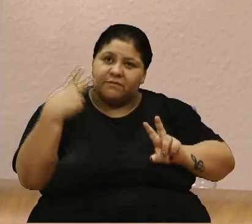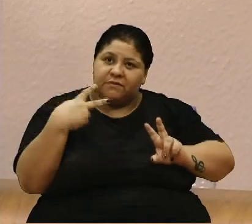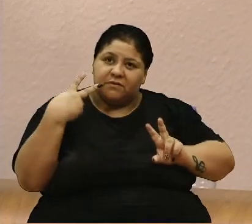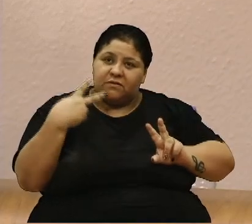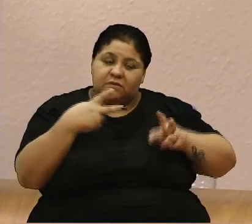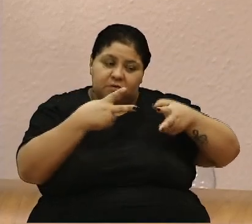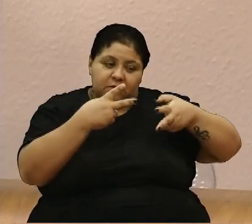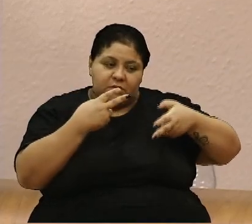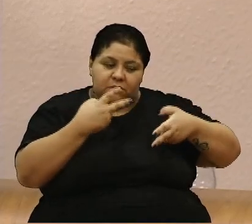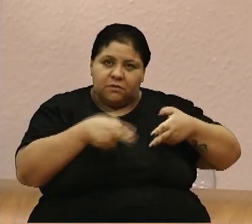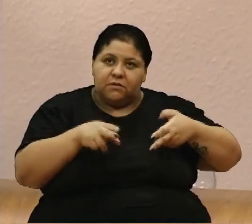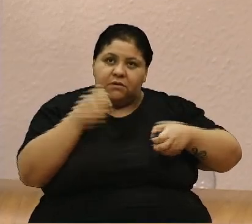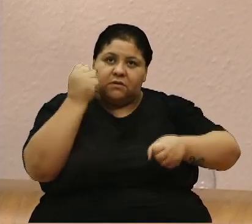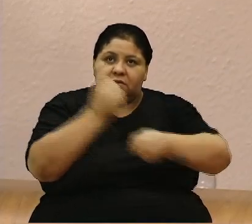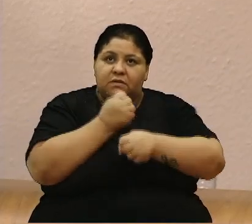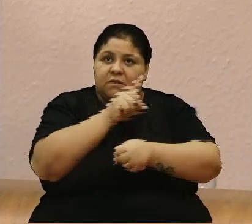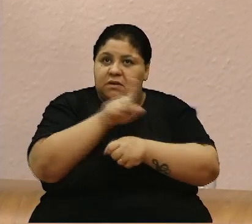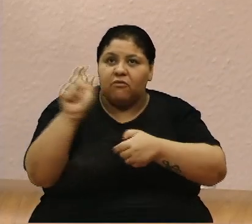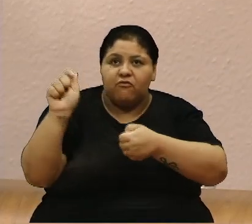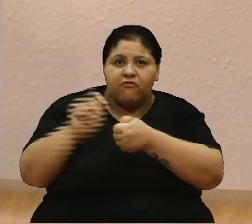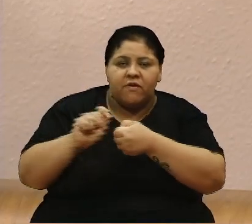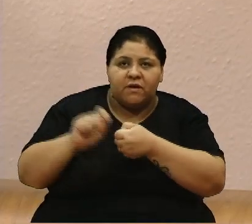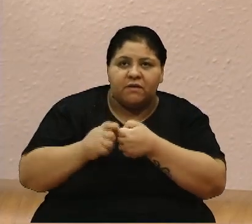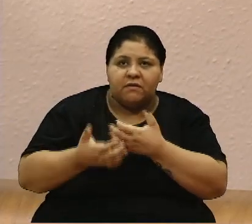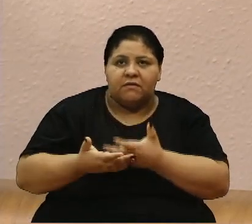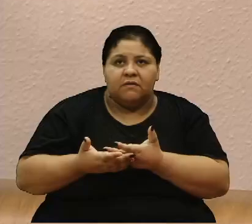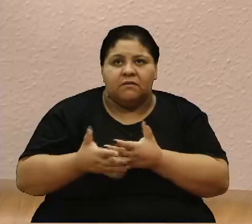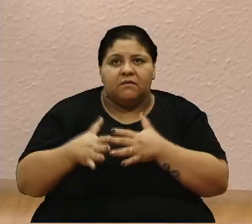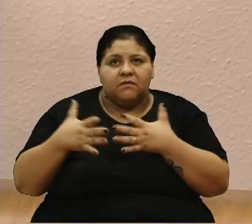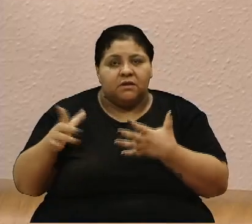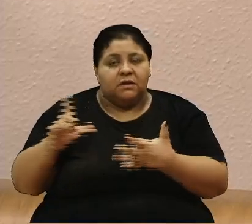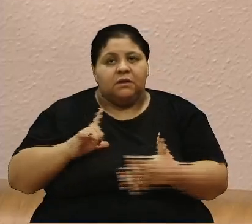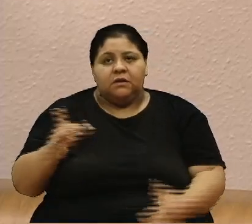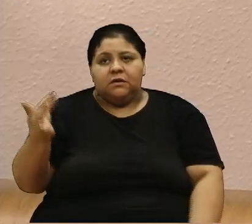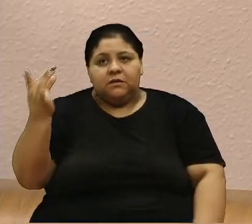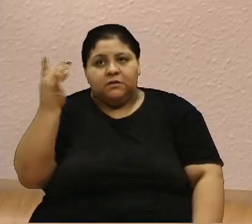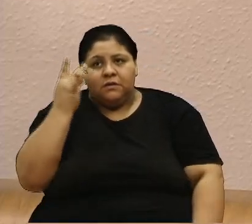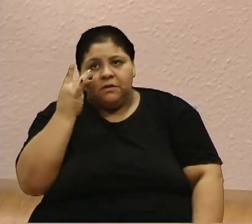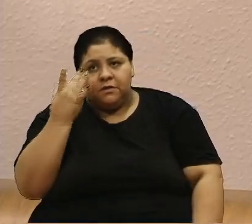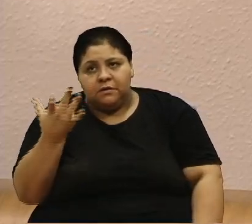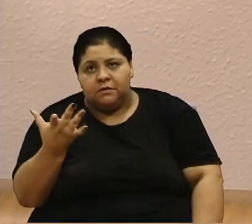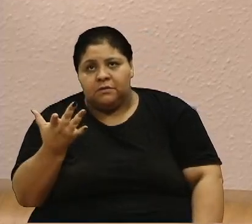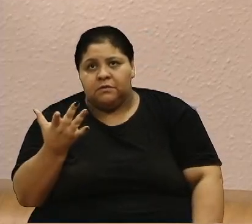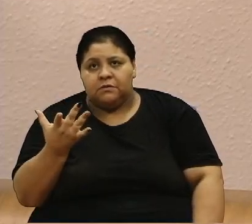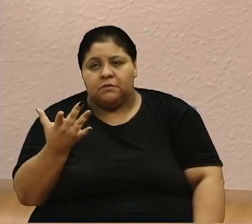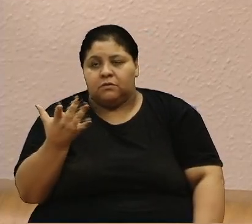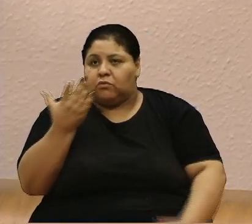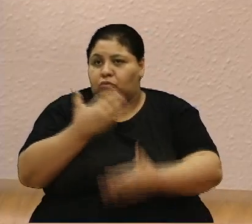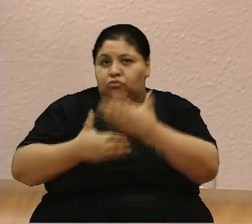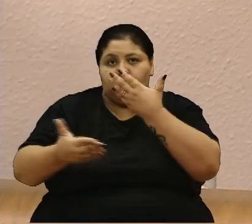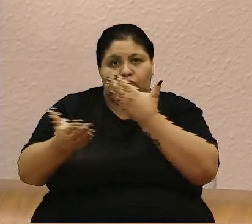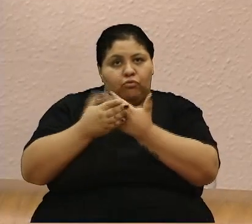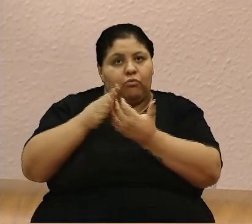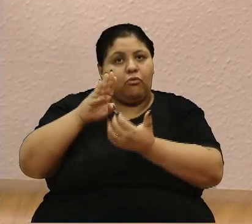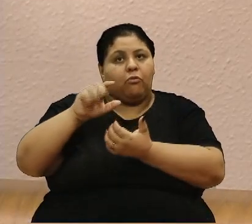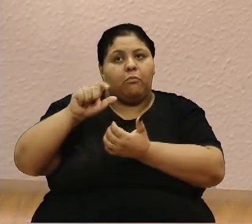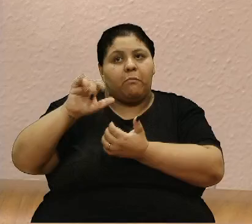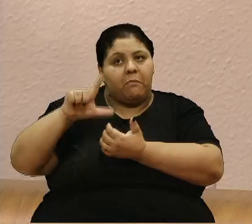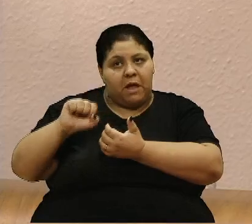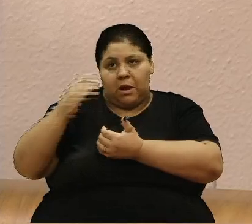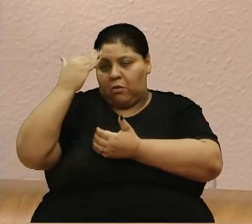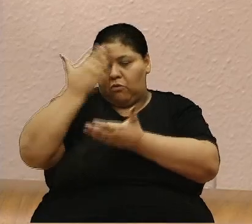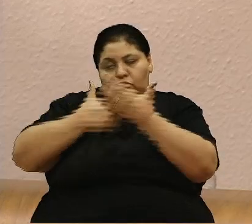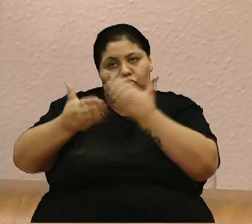inauguração de obra ainda não feita, né? Então estive presente do baile, com todo respeito. Deixo aqui uma